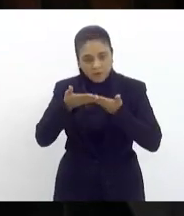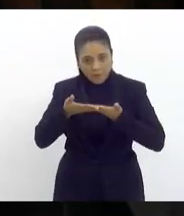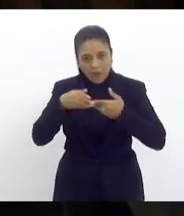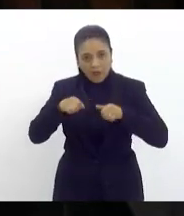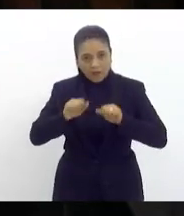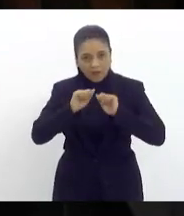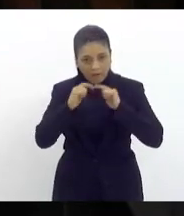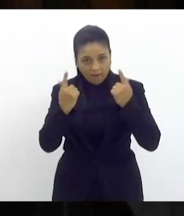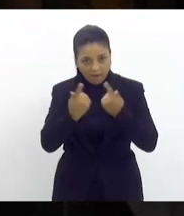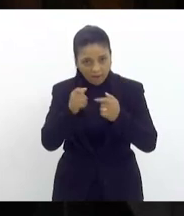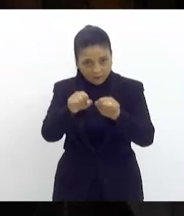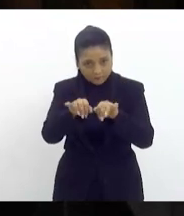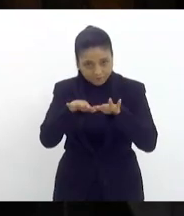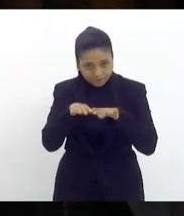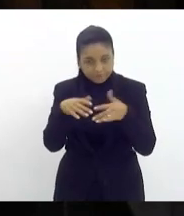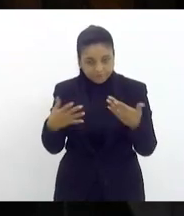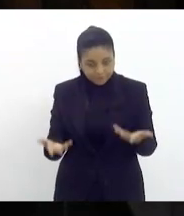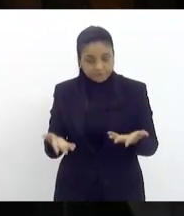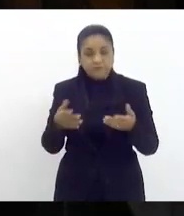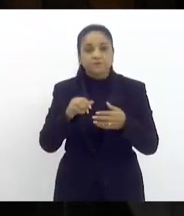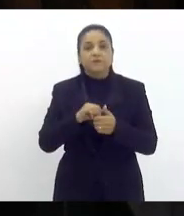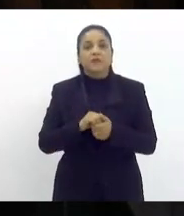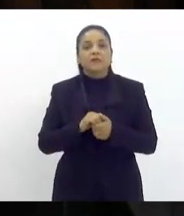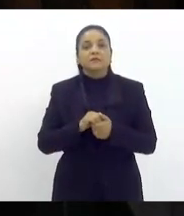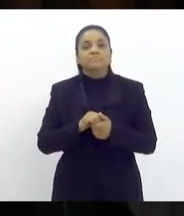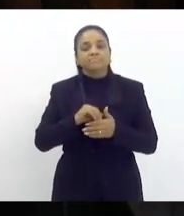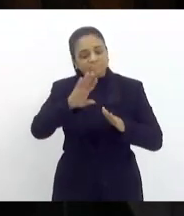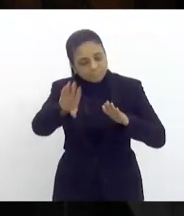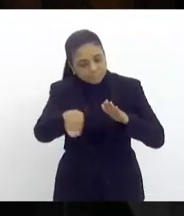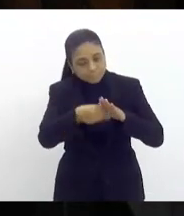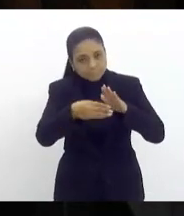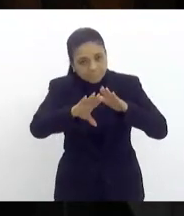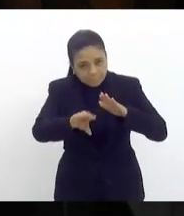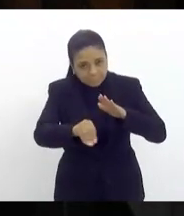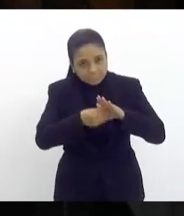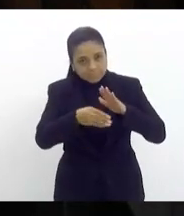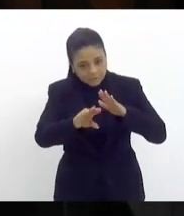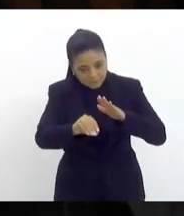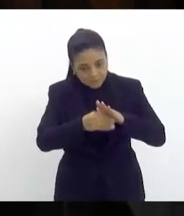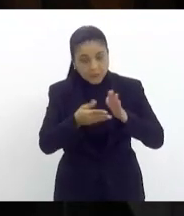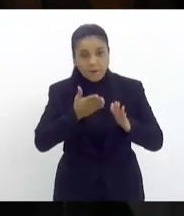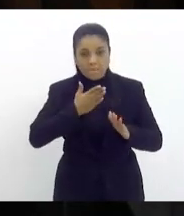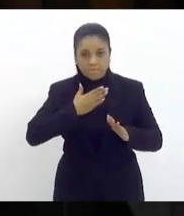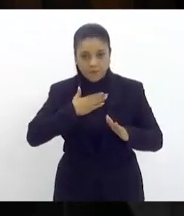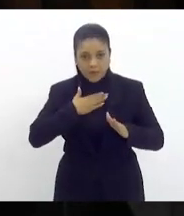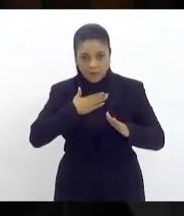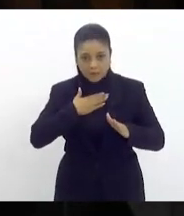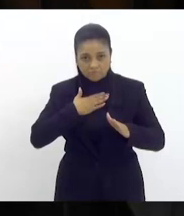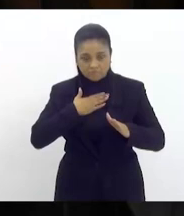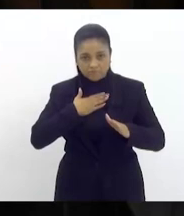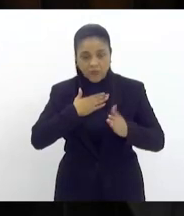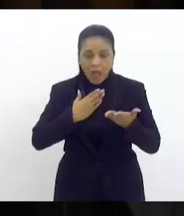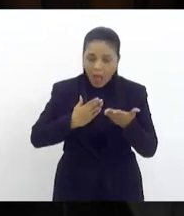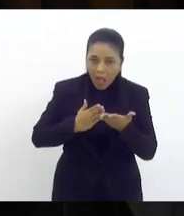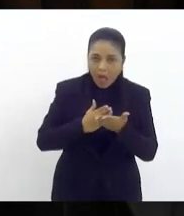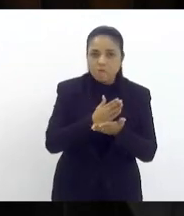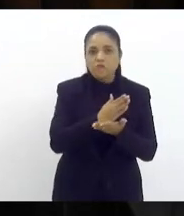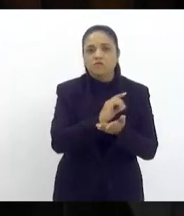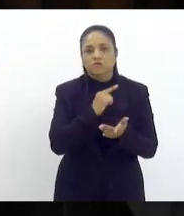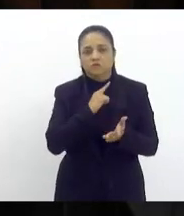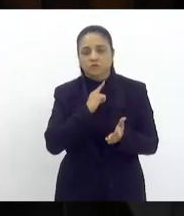inicialmente, que muitas emendas de minha autoria foram aprovadas.